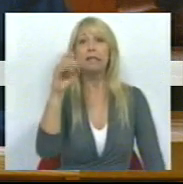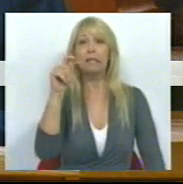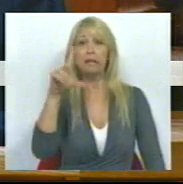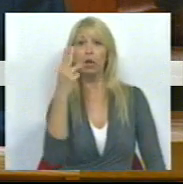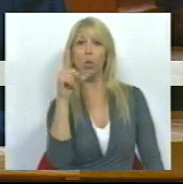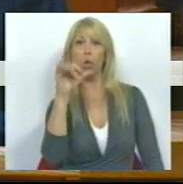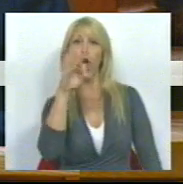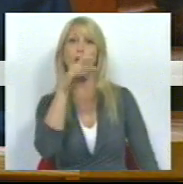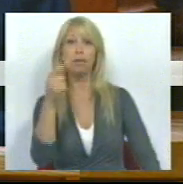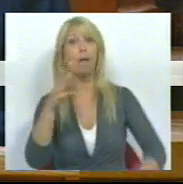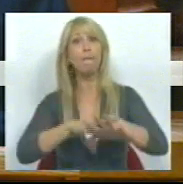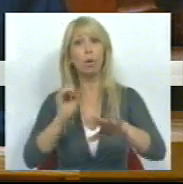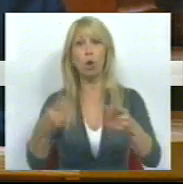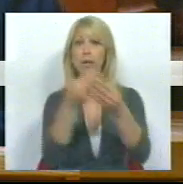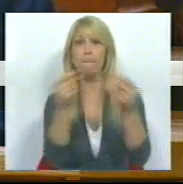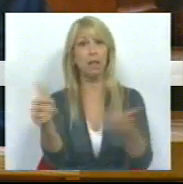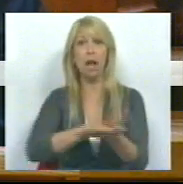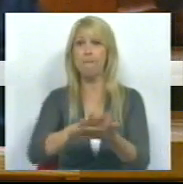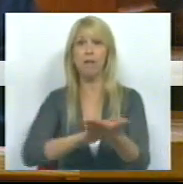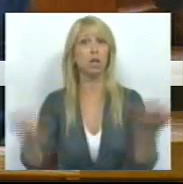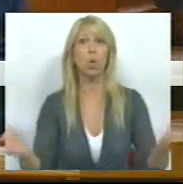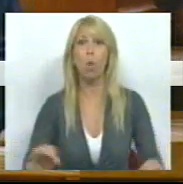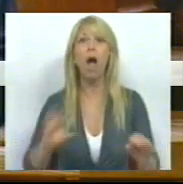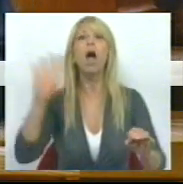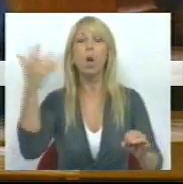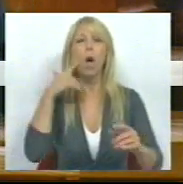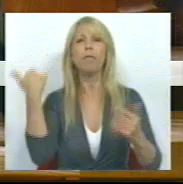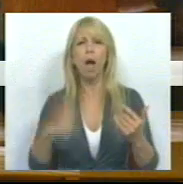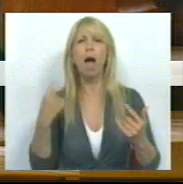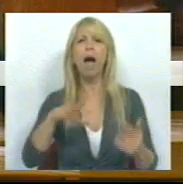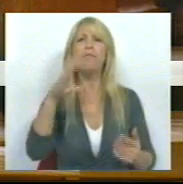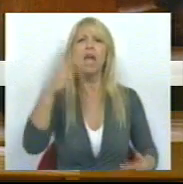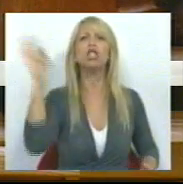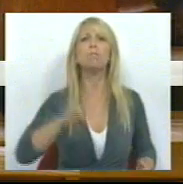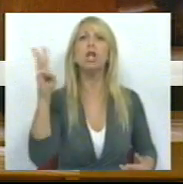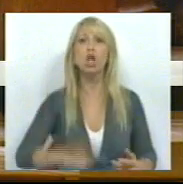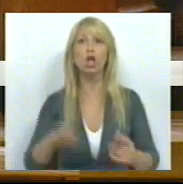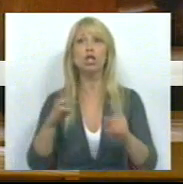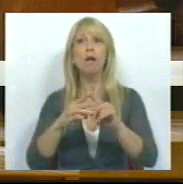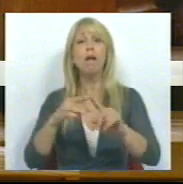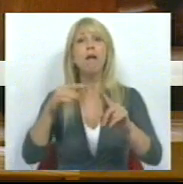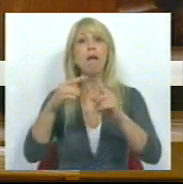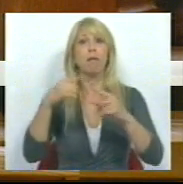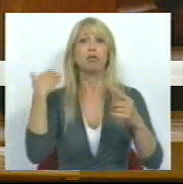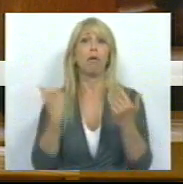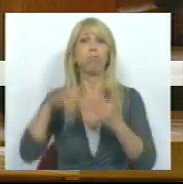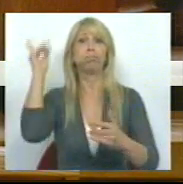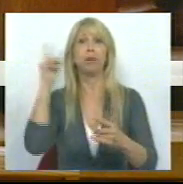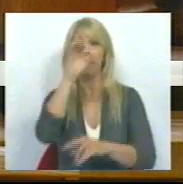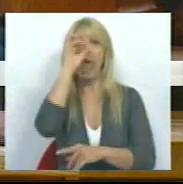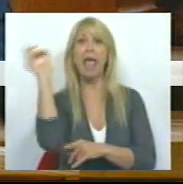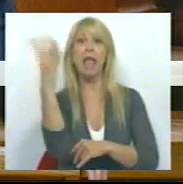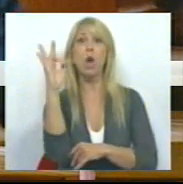de matéria-prima, quando há mais de 10 milhões de metros cúbicos de eucalipto de pé que já deveriam ter sido